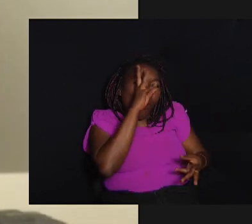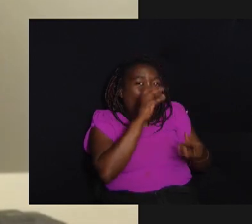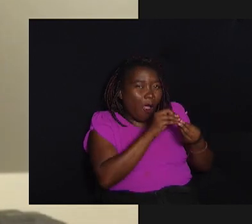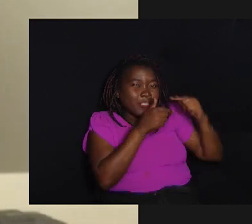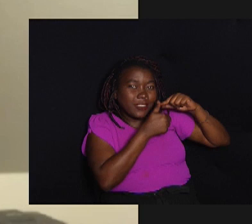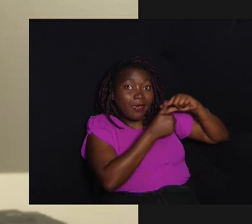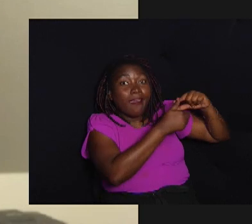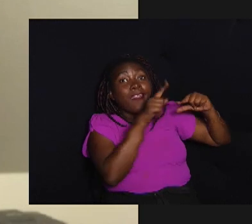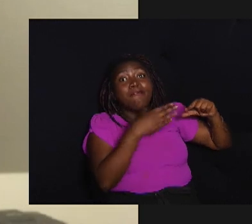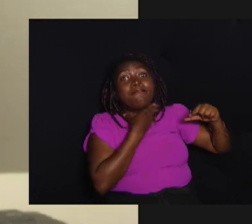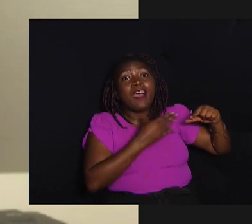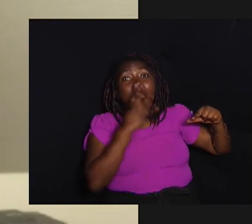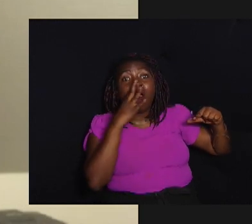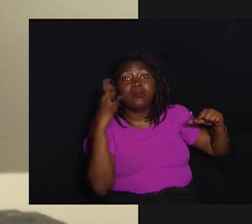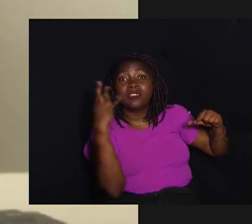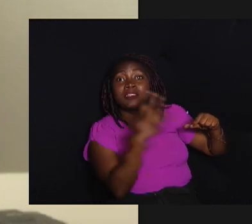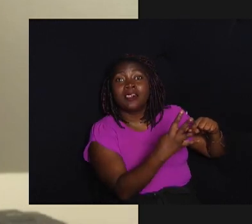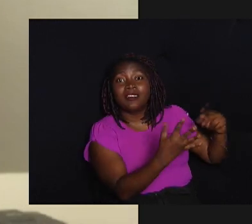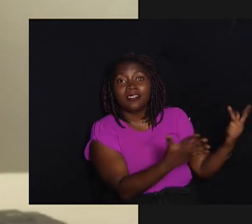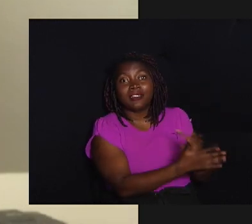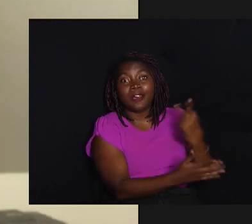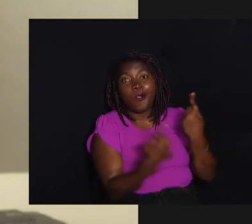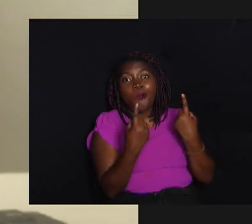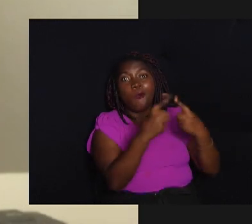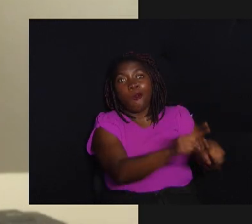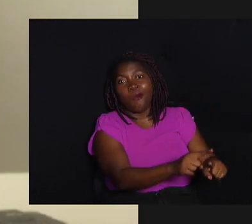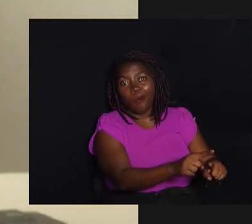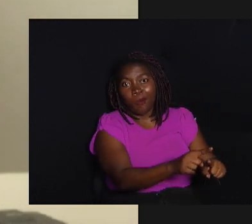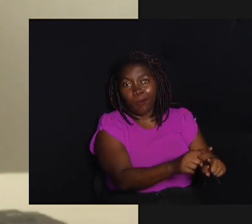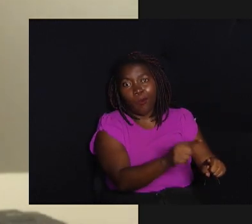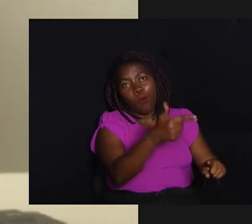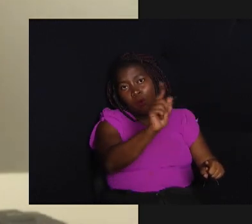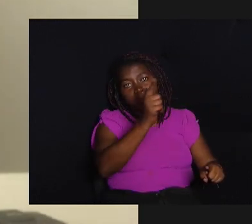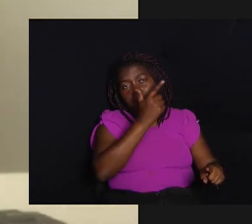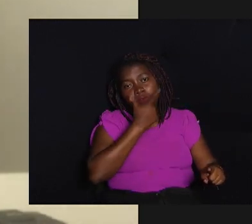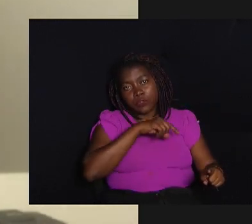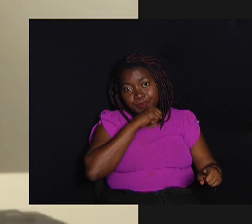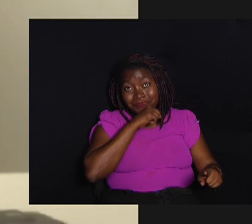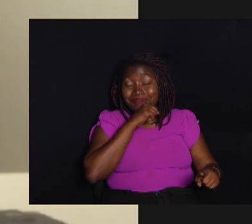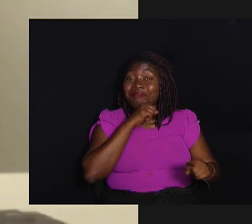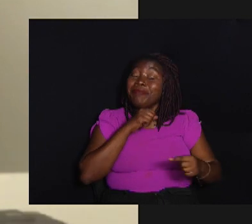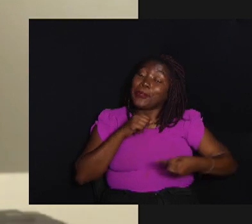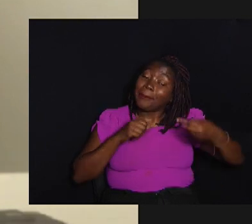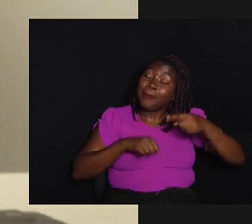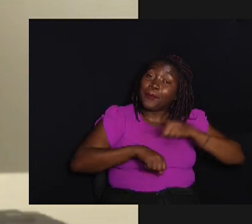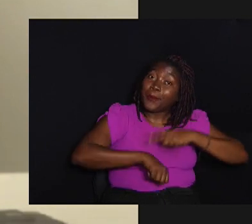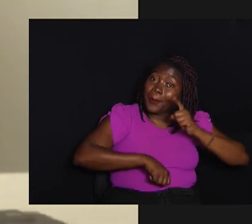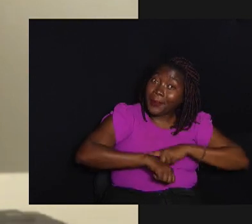é a falsa denúncia de um crime contra o outro genitor. Então, num primeiro momento, existem situações em